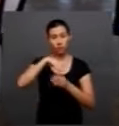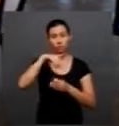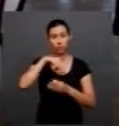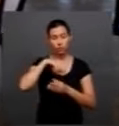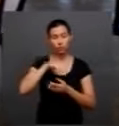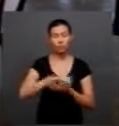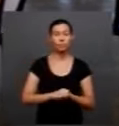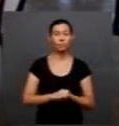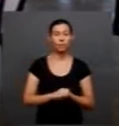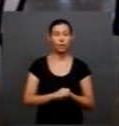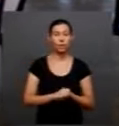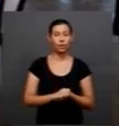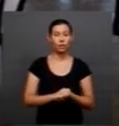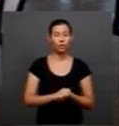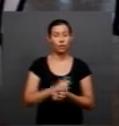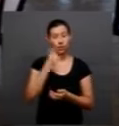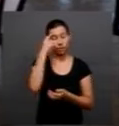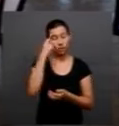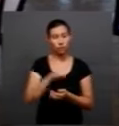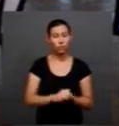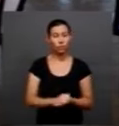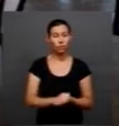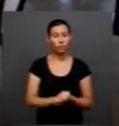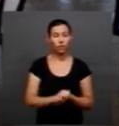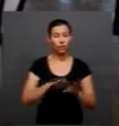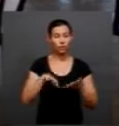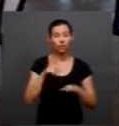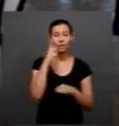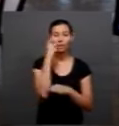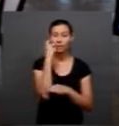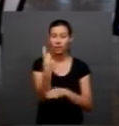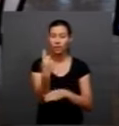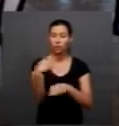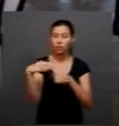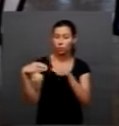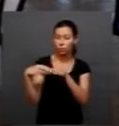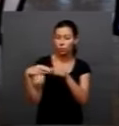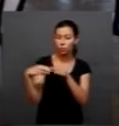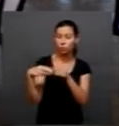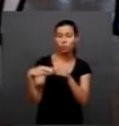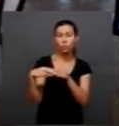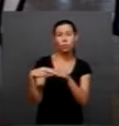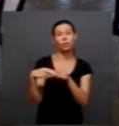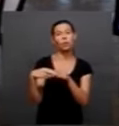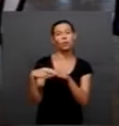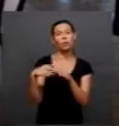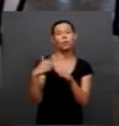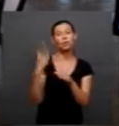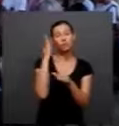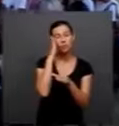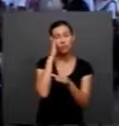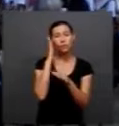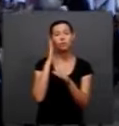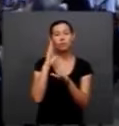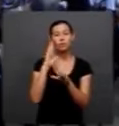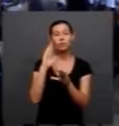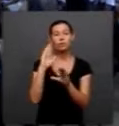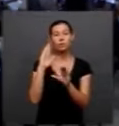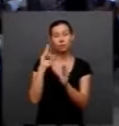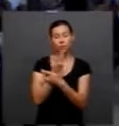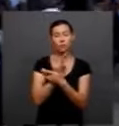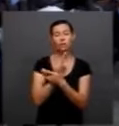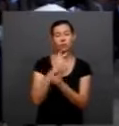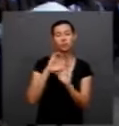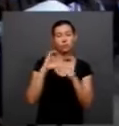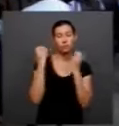restrito só às pessoas que já têm interesse em participar do tema ou que sabem que o evento está acontecendo, né? A caminhada da